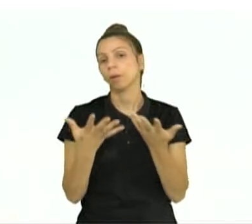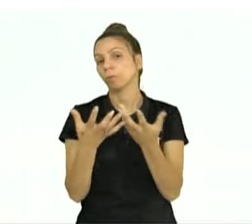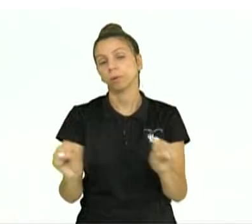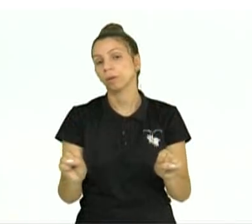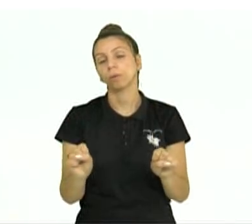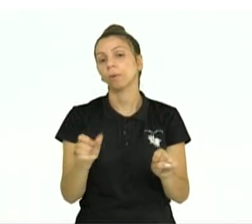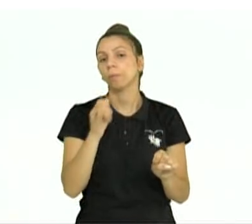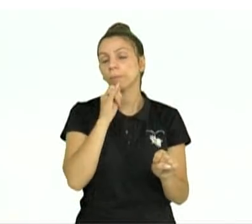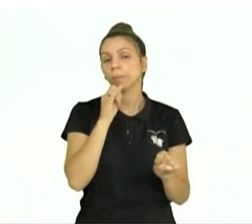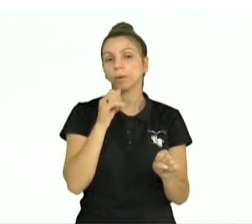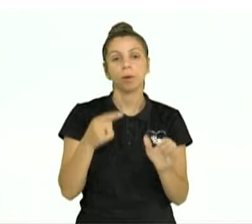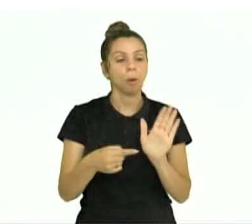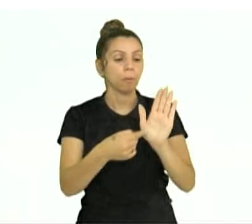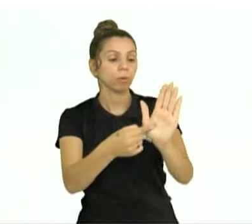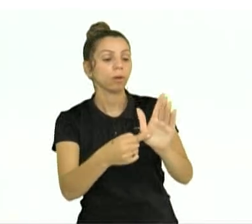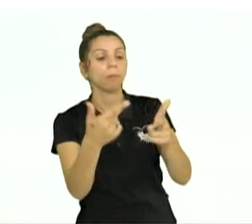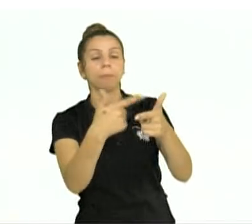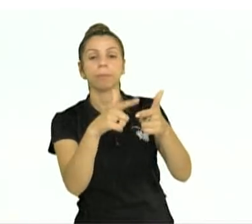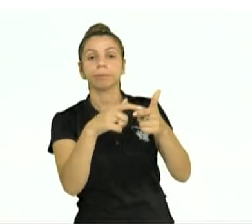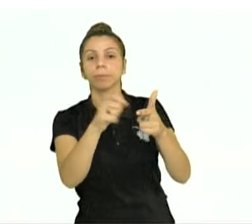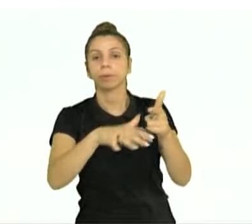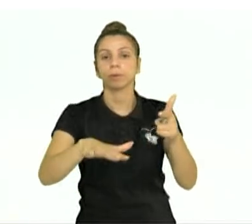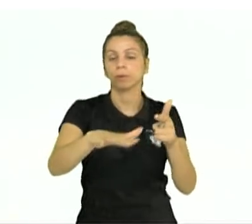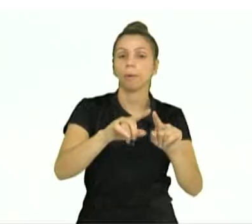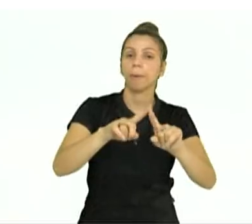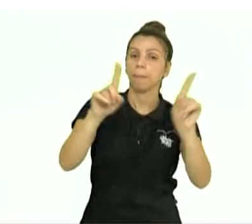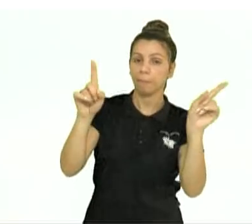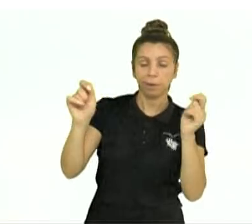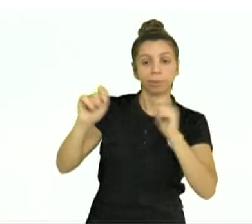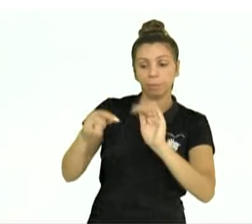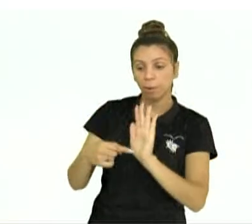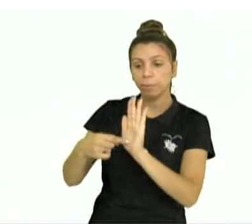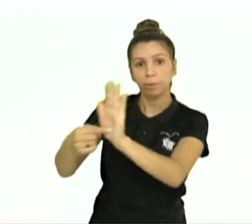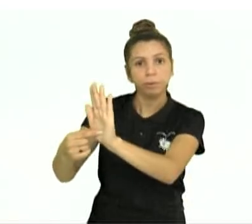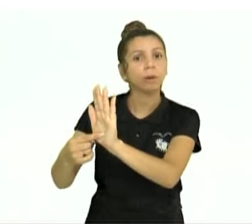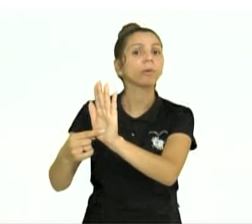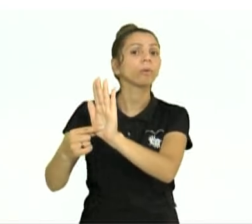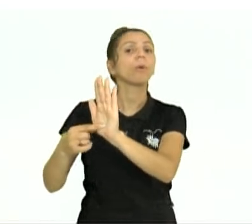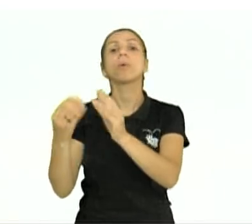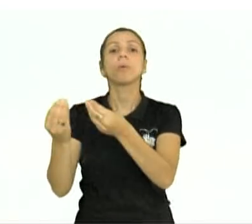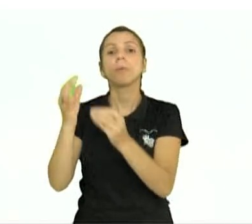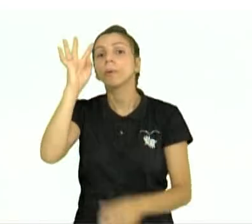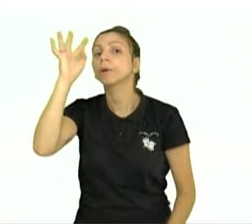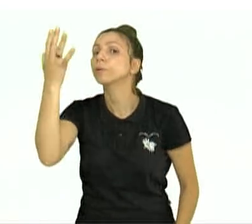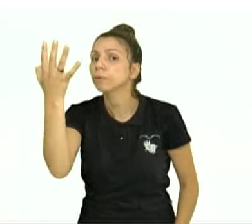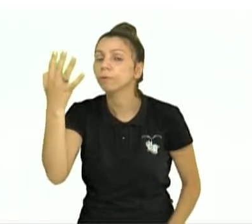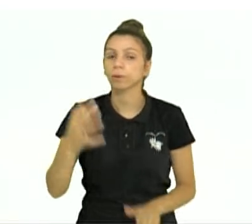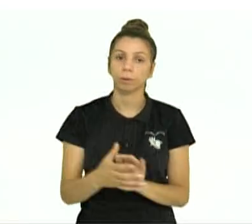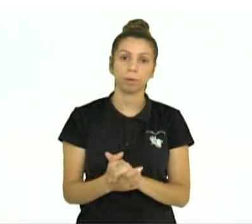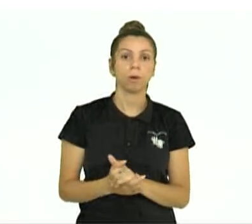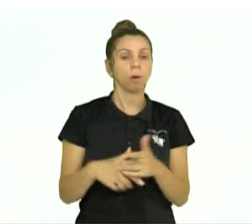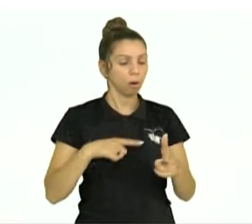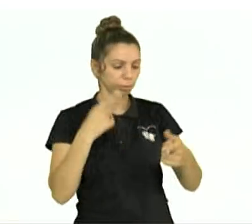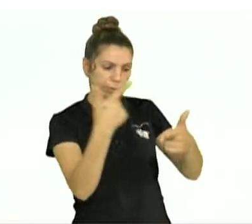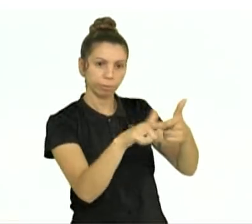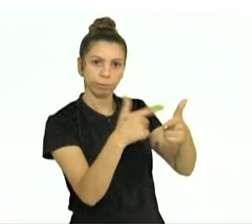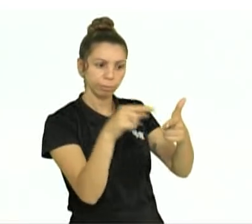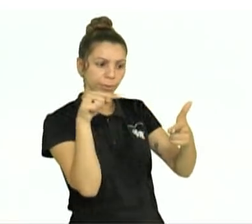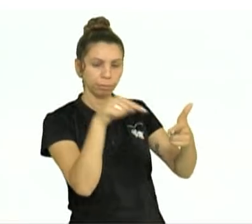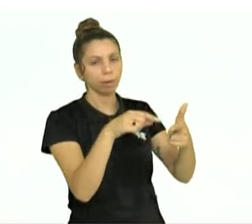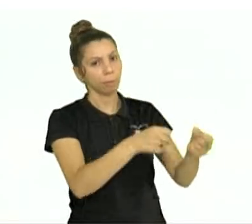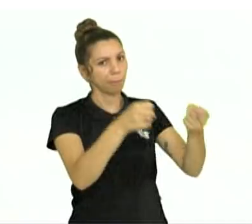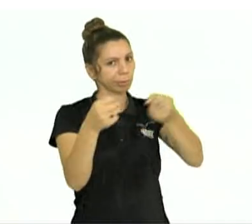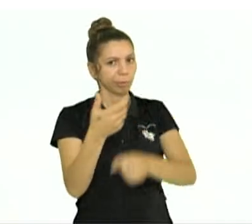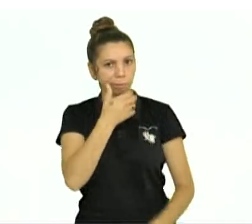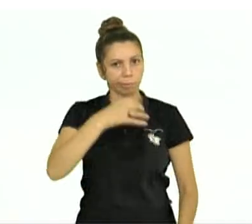em apontar problemas da sociedade que vivia, mas também apresentou as soluções. Esse é o lado bom dele, né? Falou, olha, tá com uns problemas aqui que esse poder desse rei